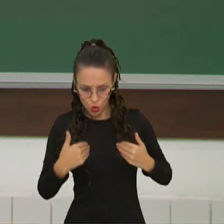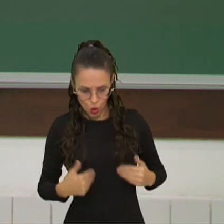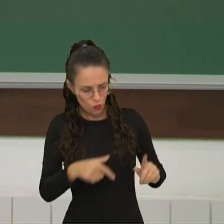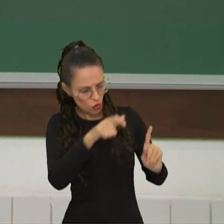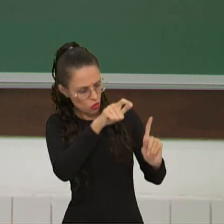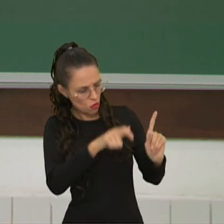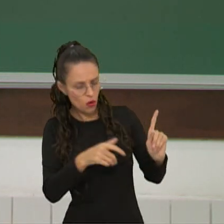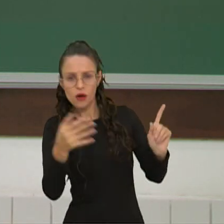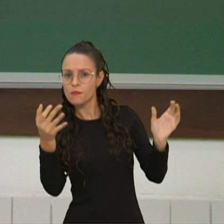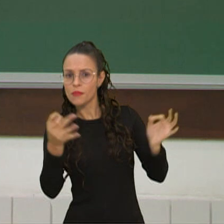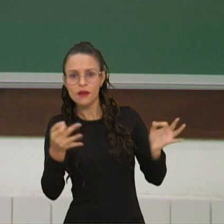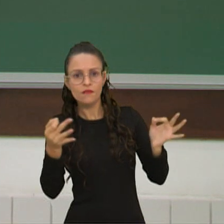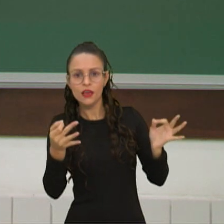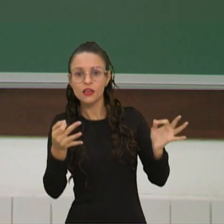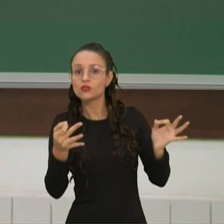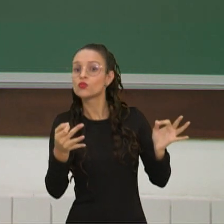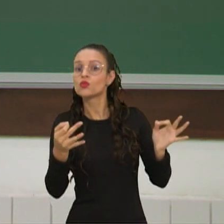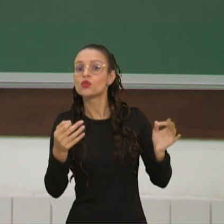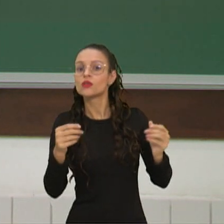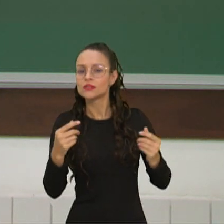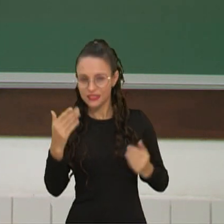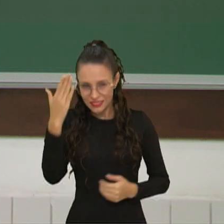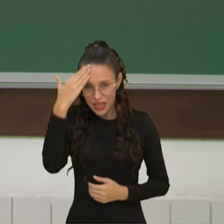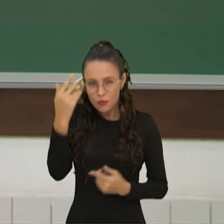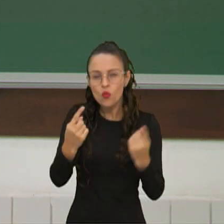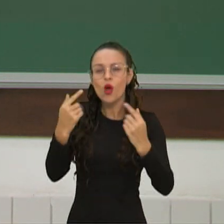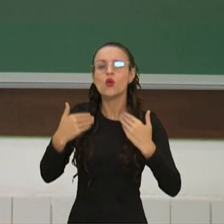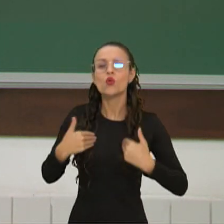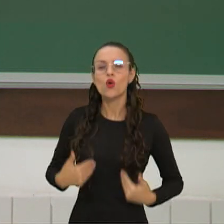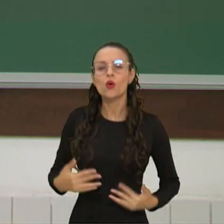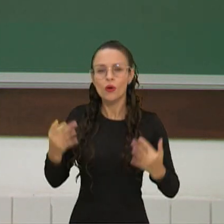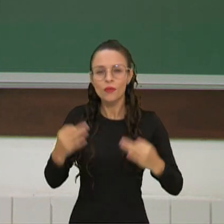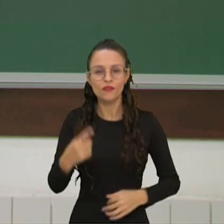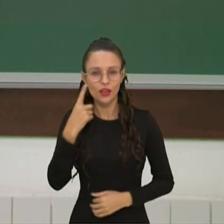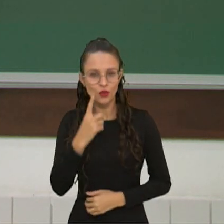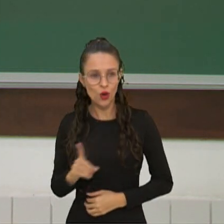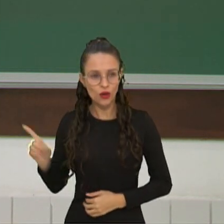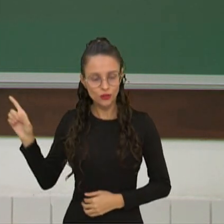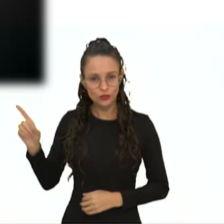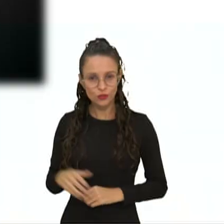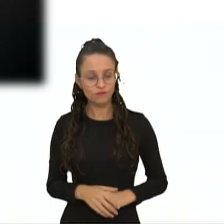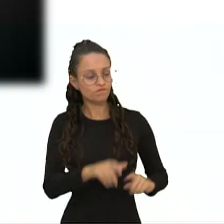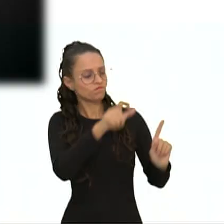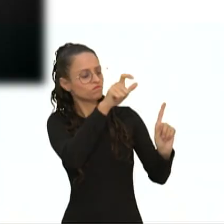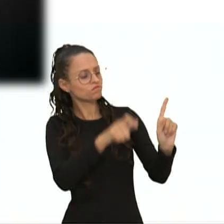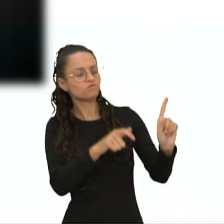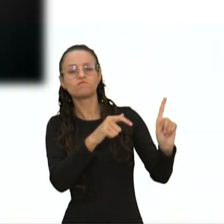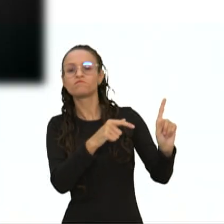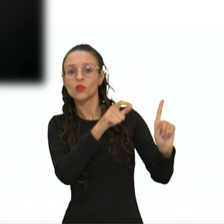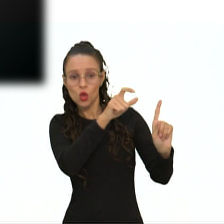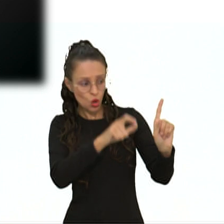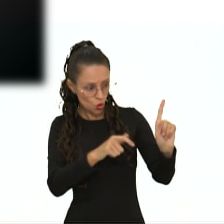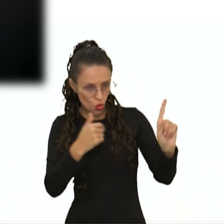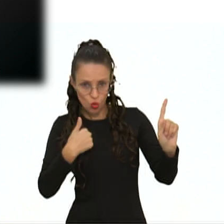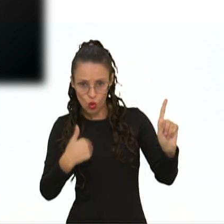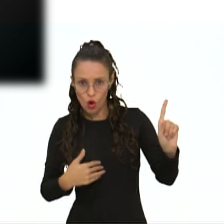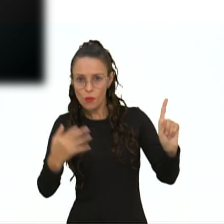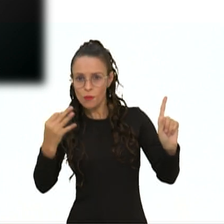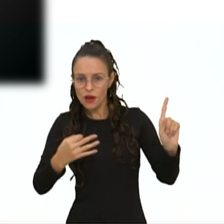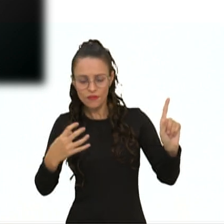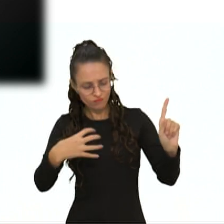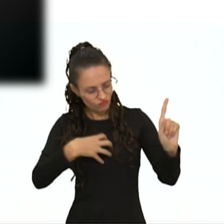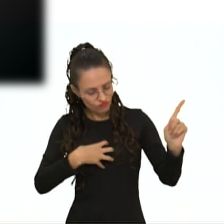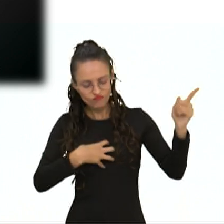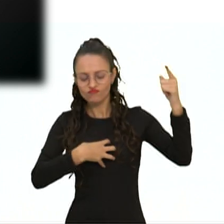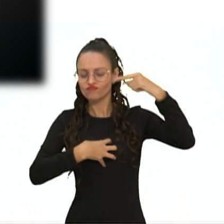mas é na realidade existe sim sabe qual é o corpo perfeito olha só é aquele que tem alguém que feliz e